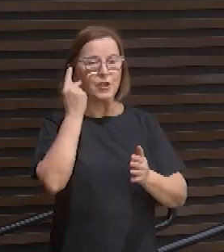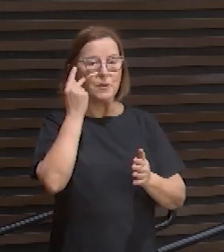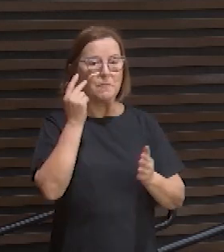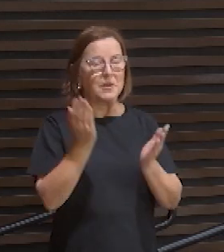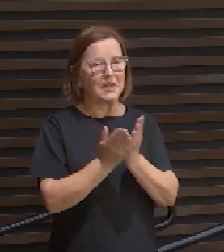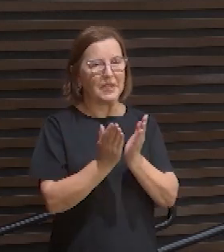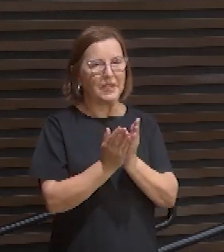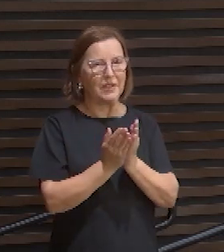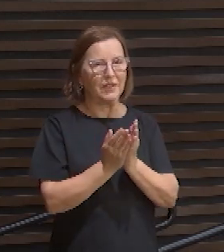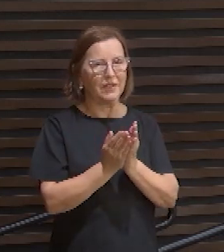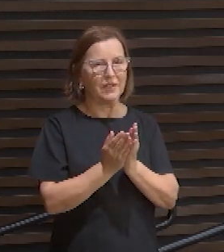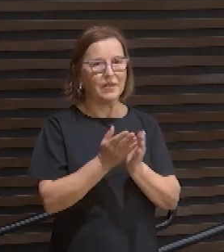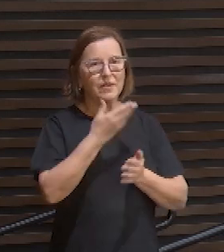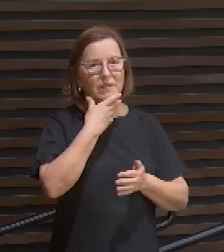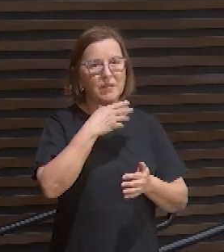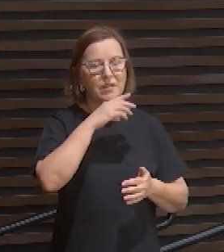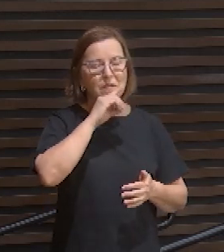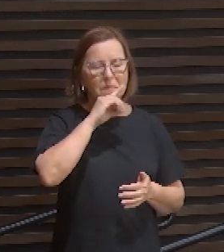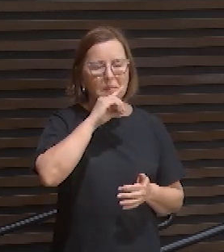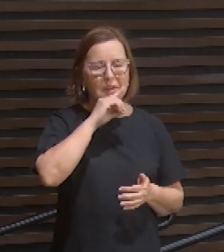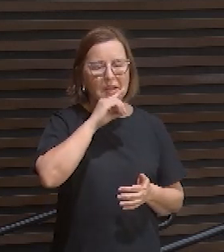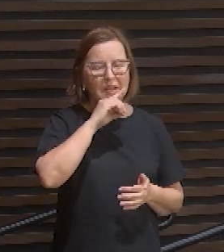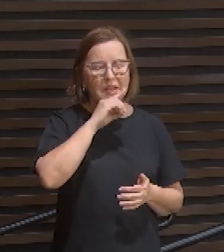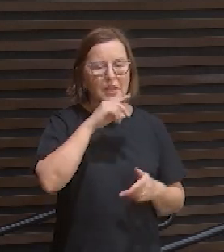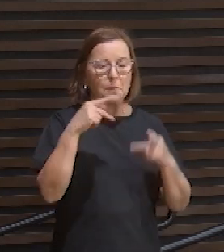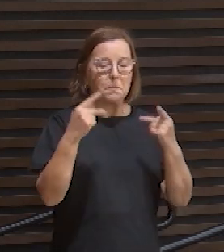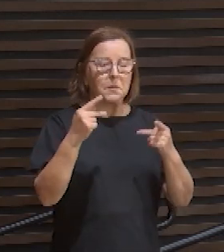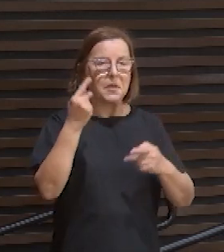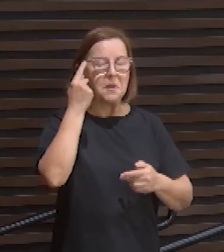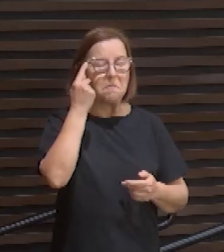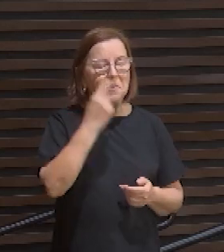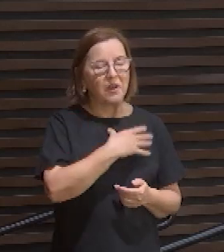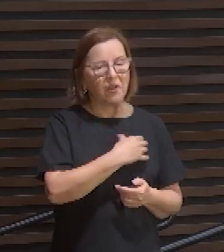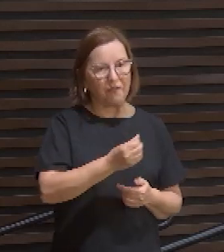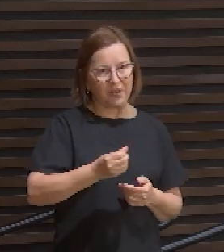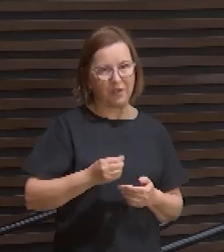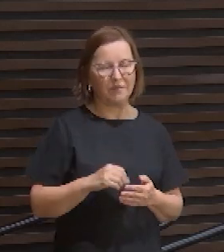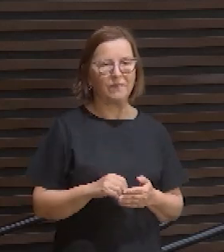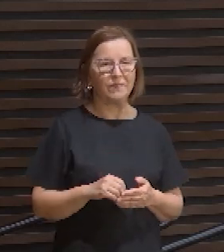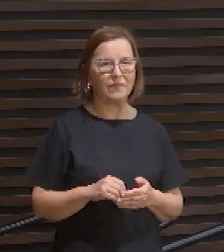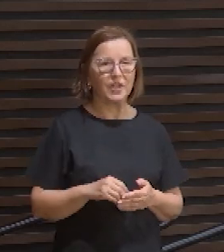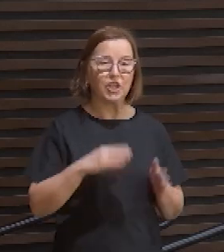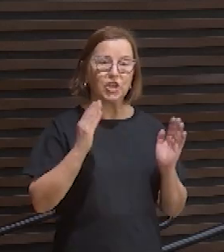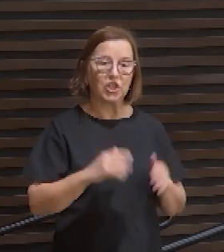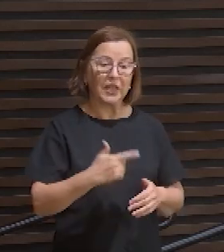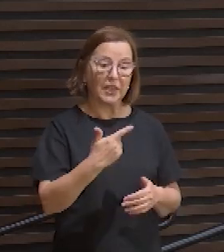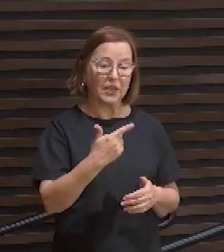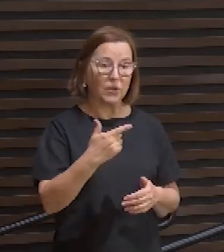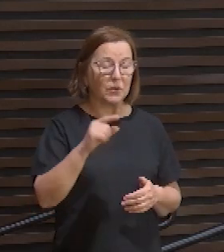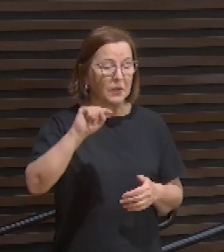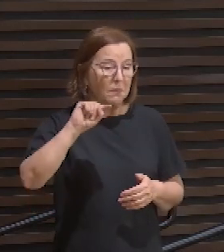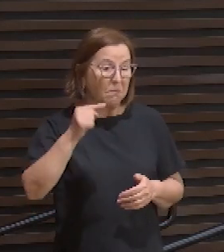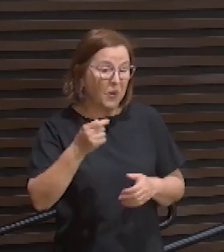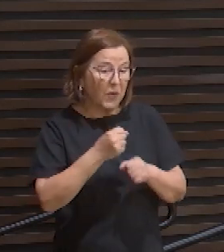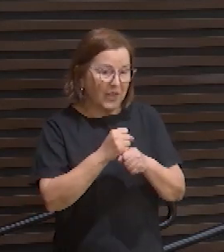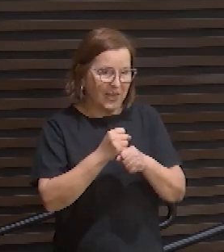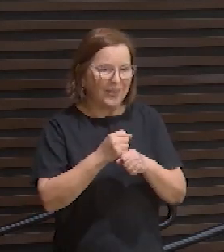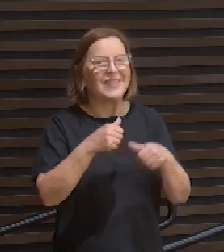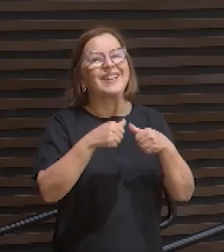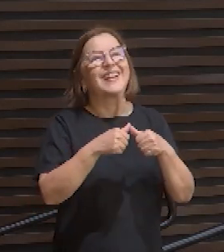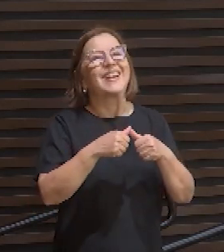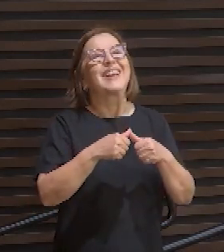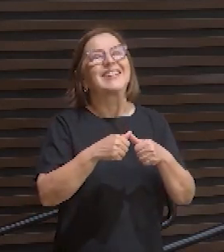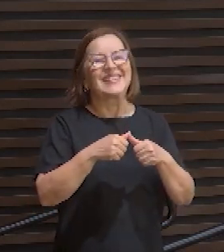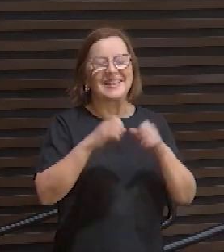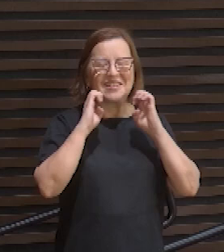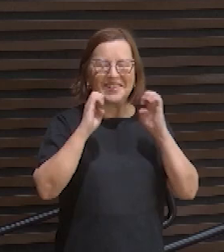pai para filho, de geração para geração. Faz 2000 anos que essa mensagem é pregada e ela chegou até nós pela